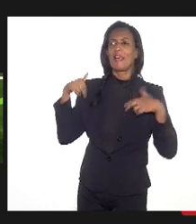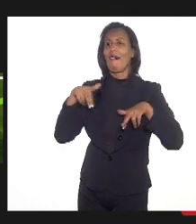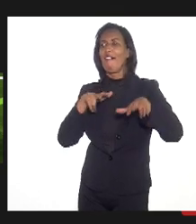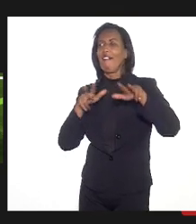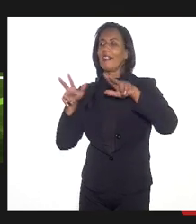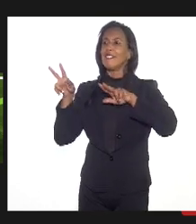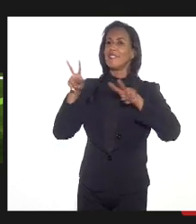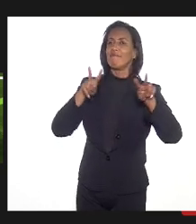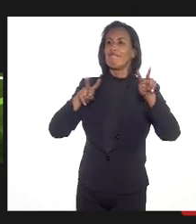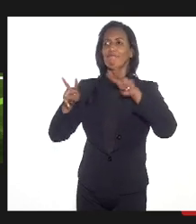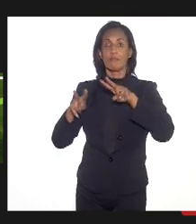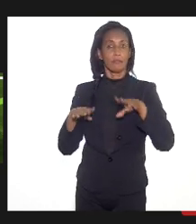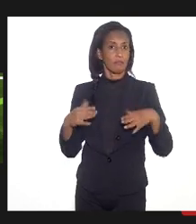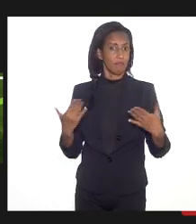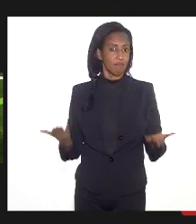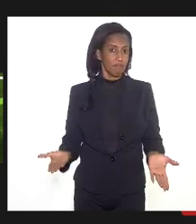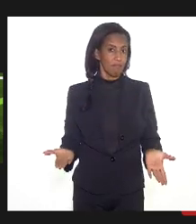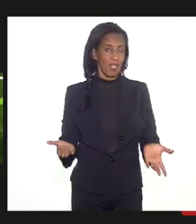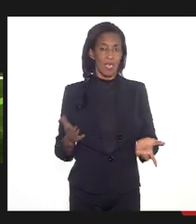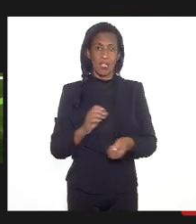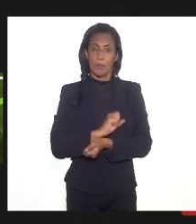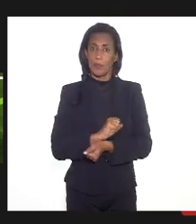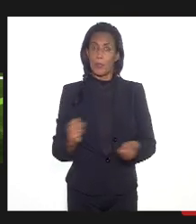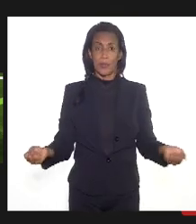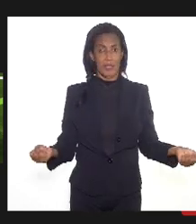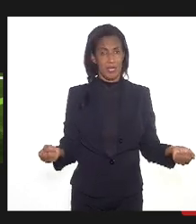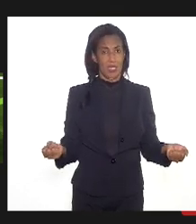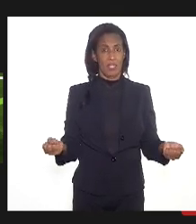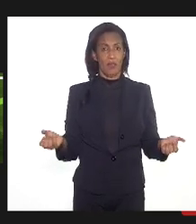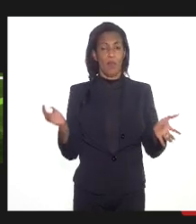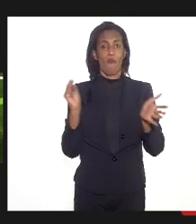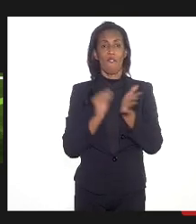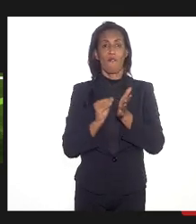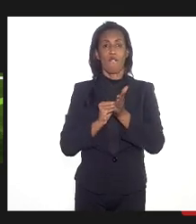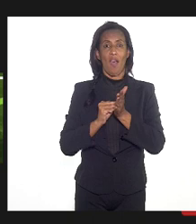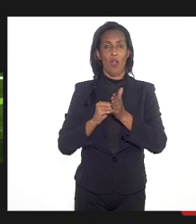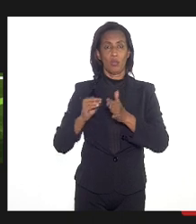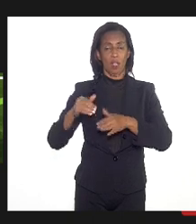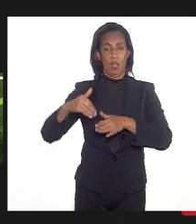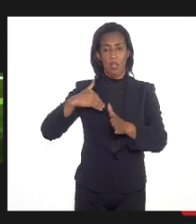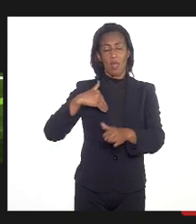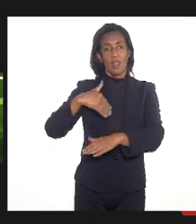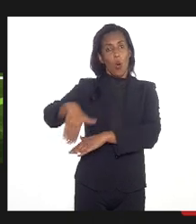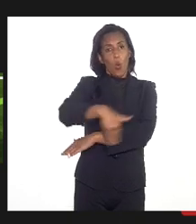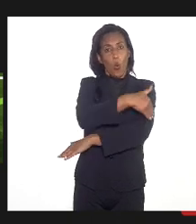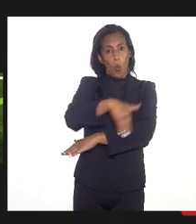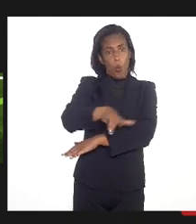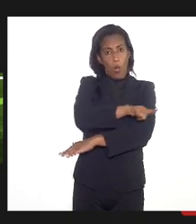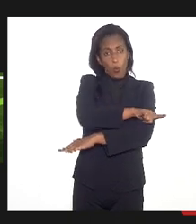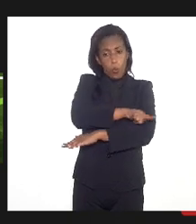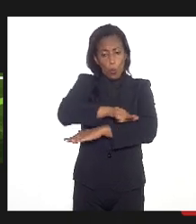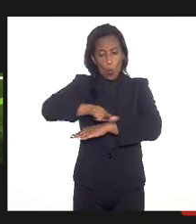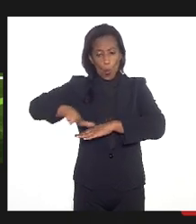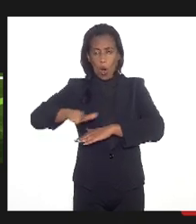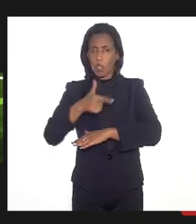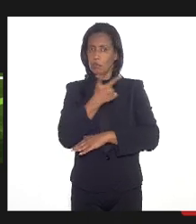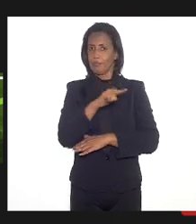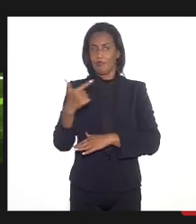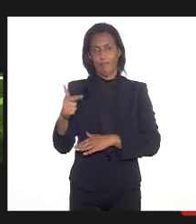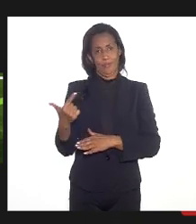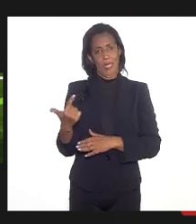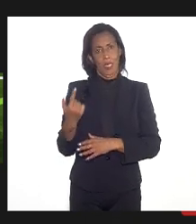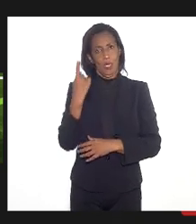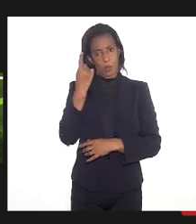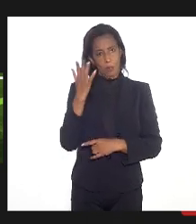comunidade, mas tão impossibilitado por falta de estrada. Então, eu acho que essa é uma das coisas que